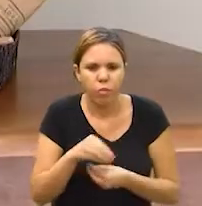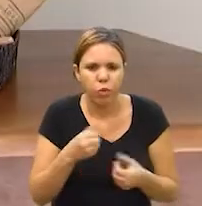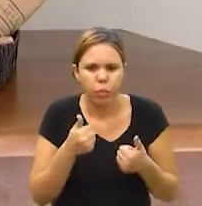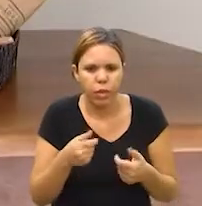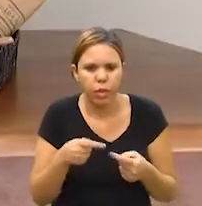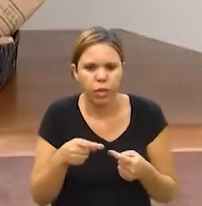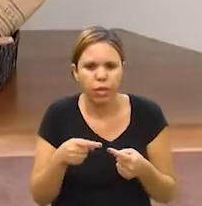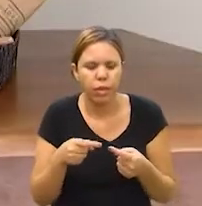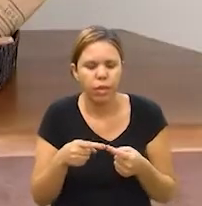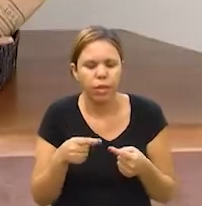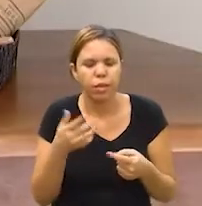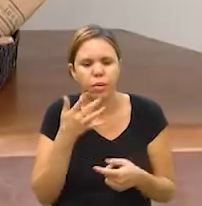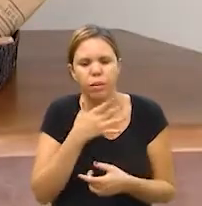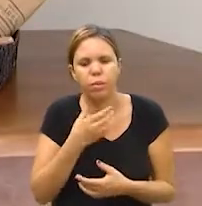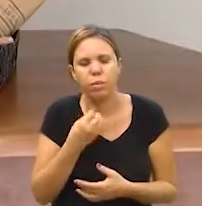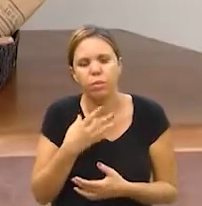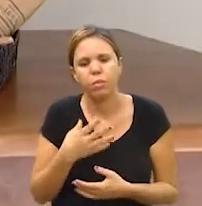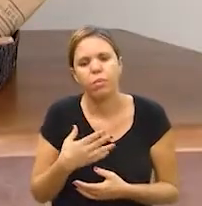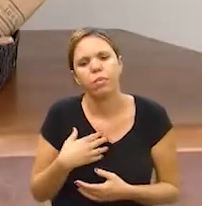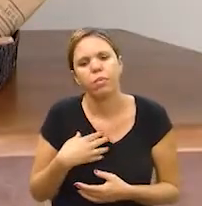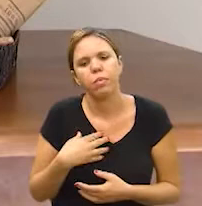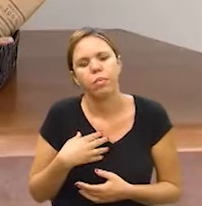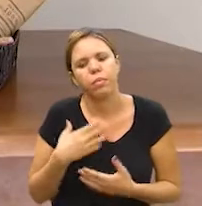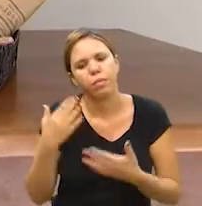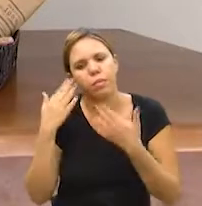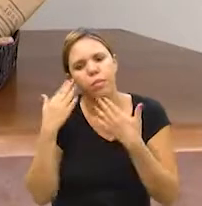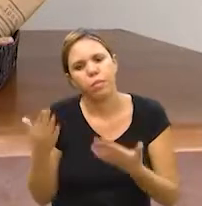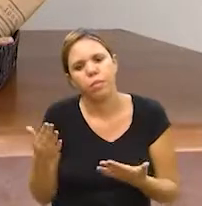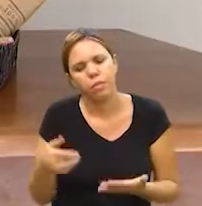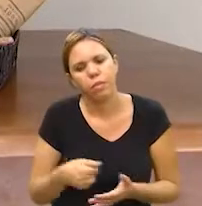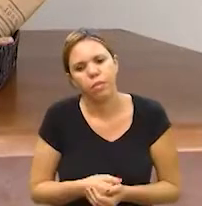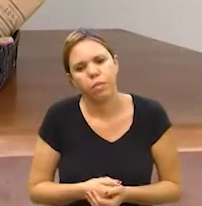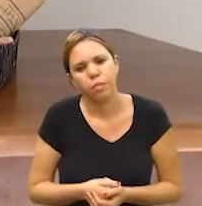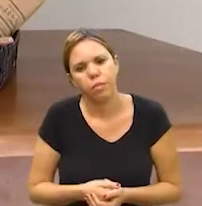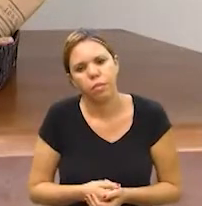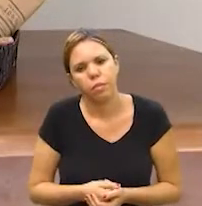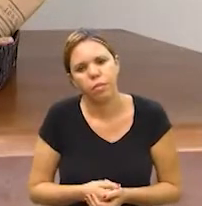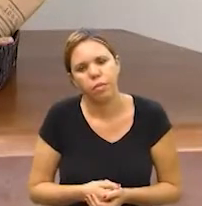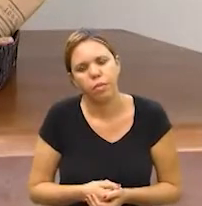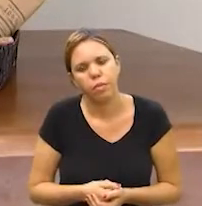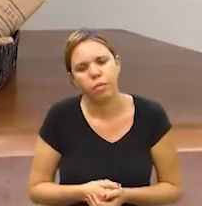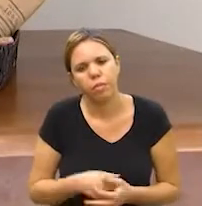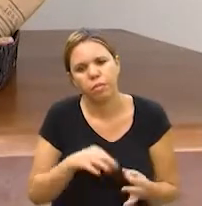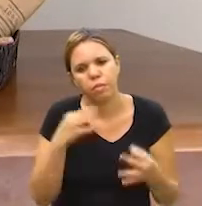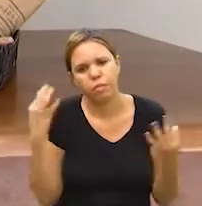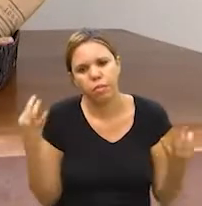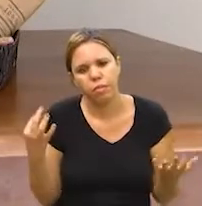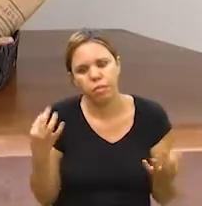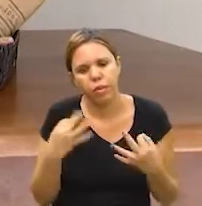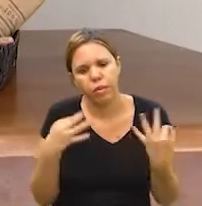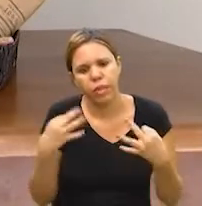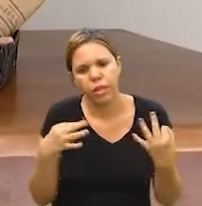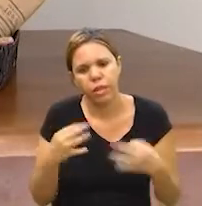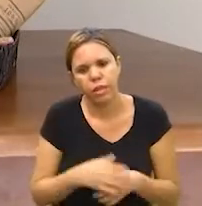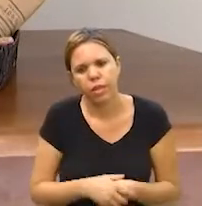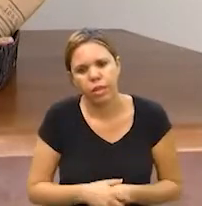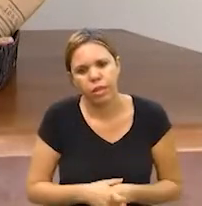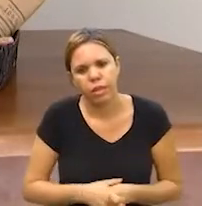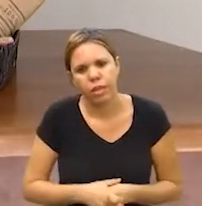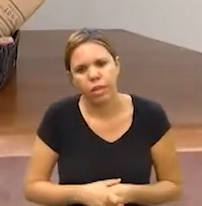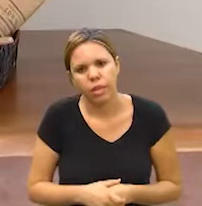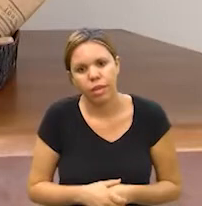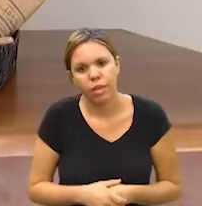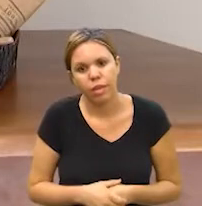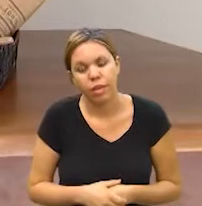bem. Gente, tá muito saboroso. Eu coloquei um pouquinho da caponata, ficou assim, olha, fica espetacular. Fica perfeito, espetacular. Fica uma